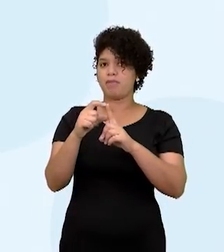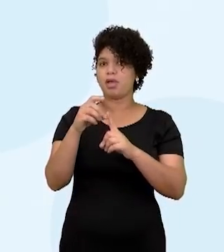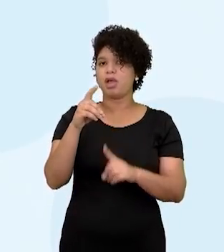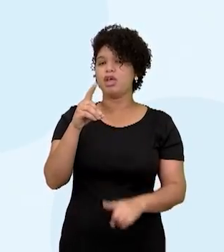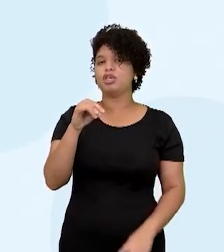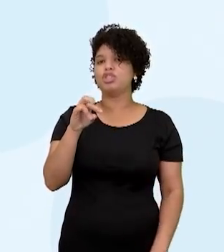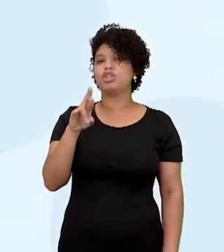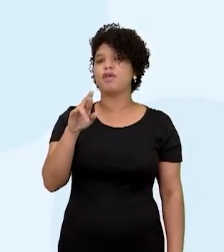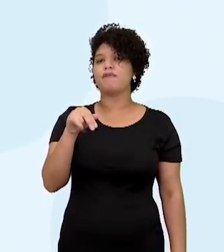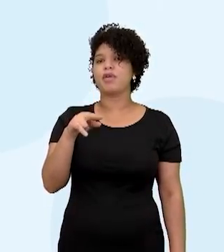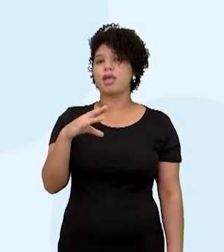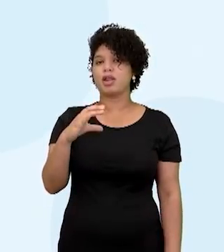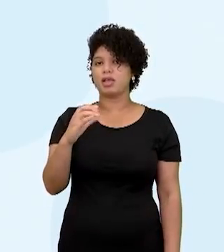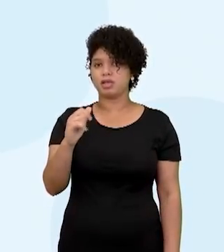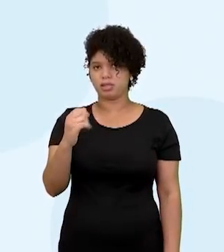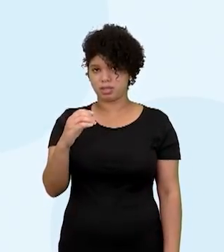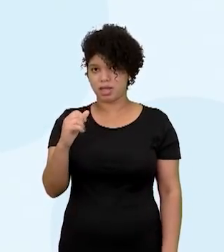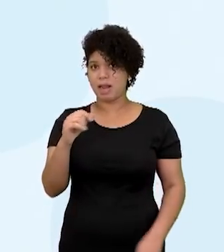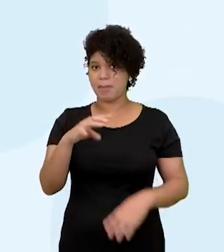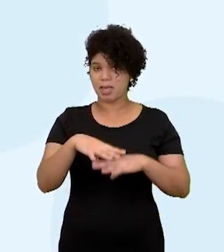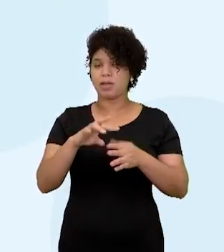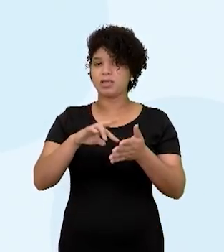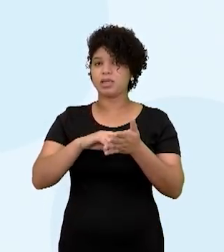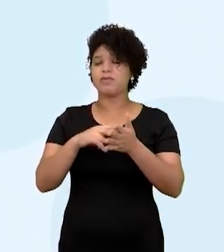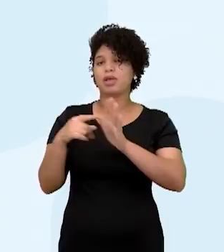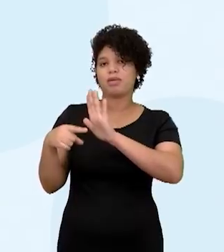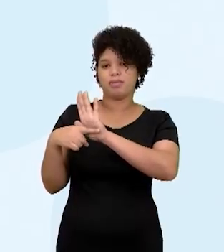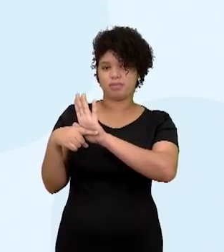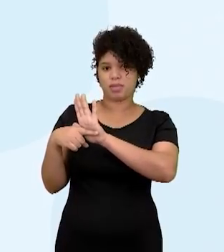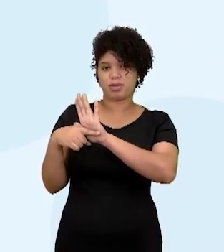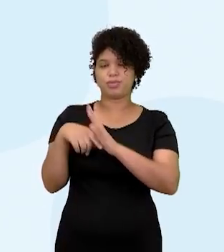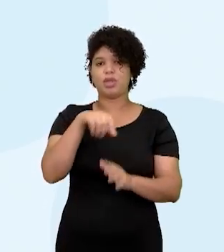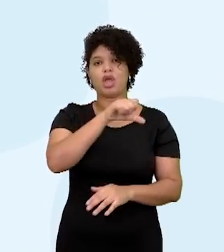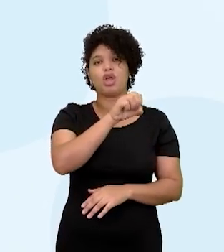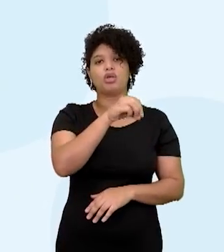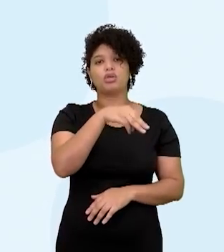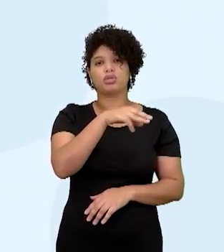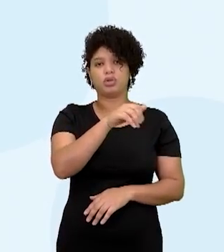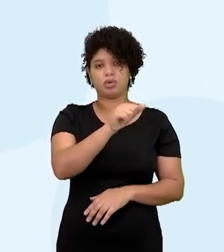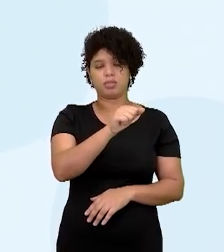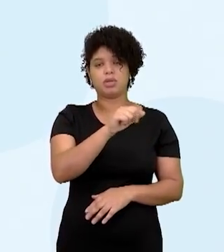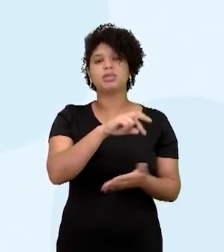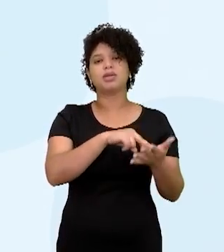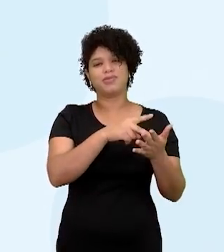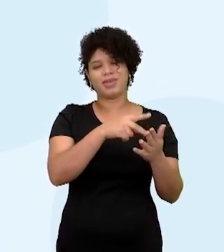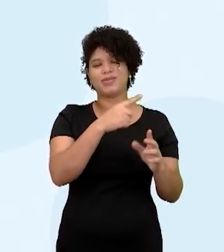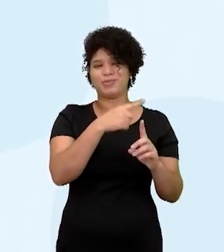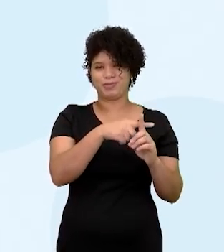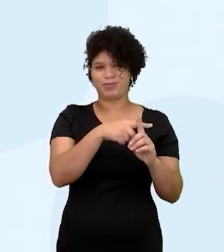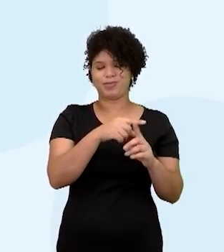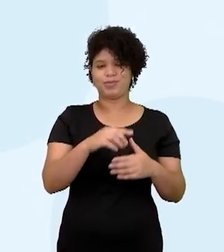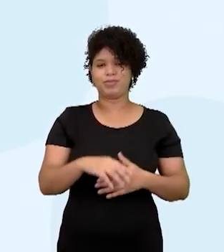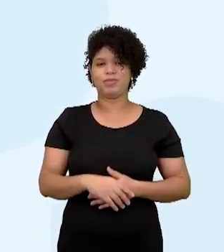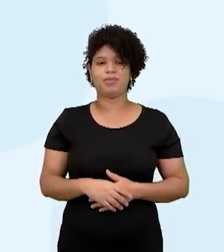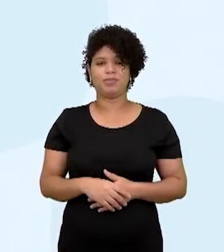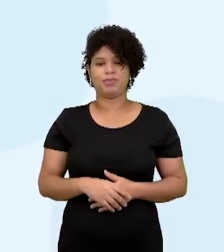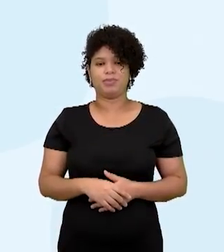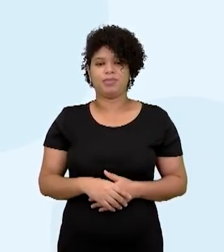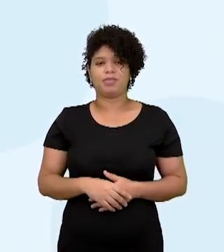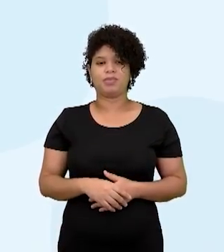de menos. Então, o que a gente tem escrito aqui, quadrado, entre parênteses, né? A mais B elevado ao quadrado. Isso